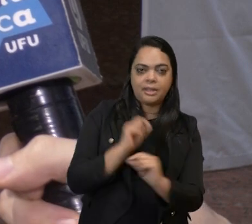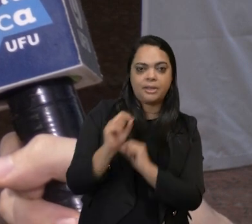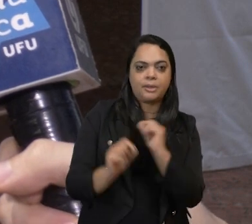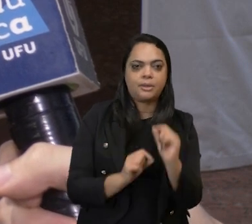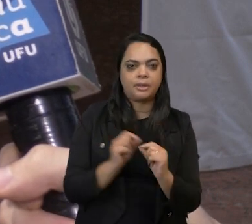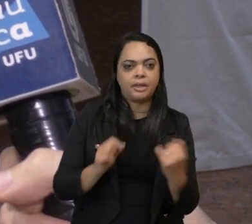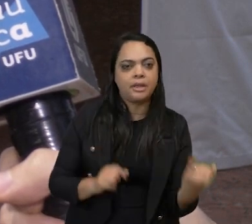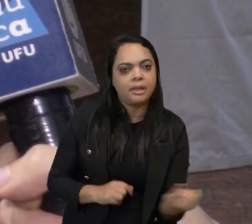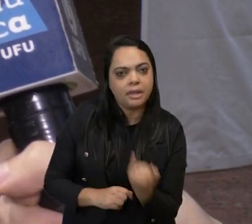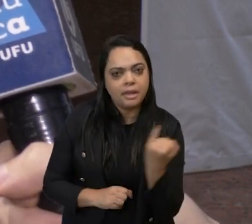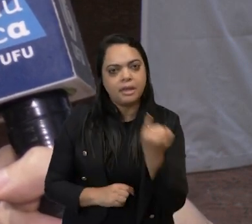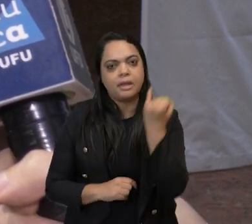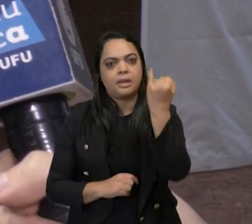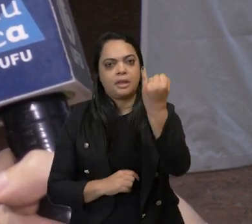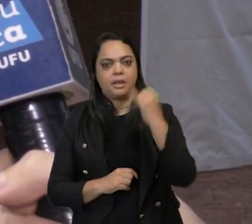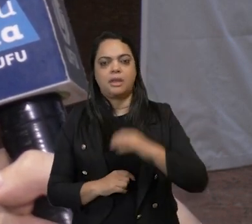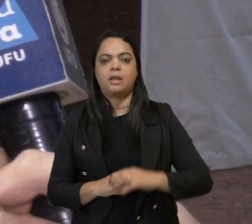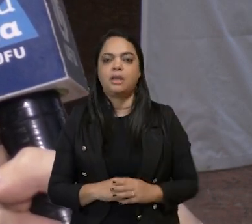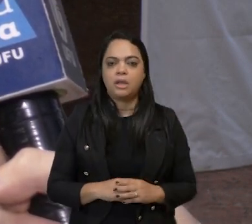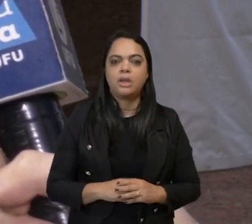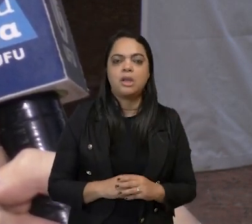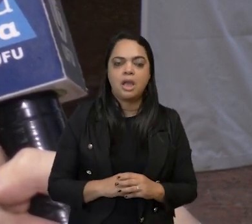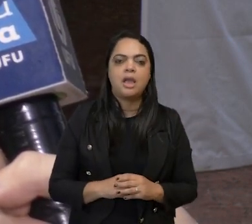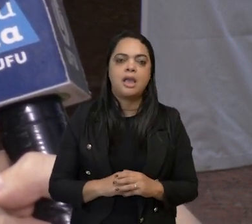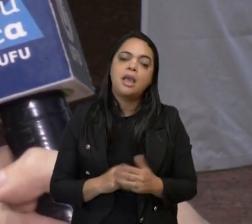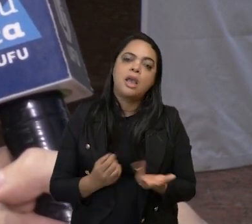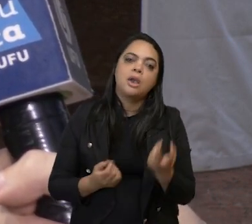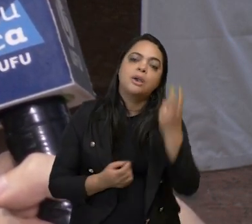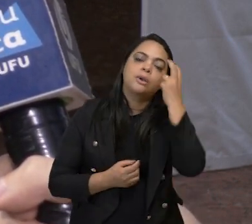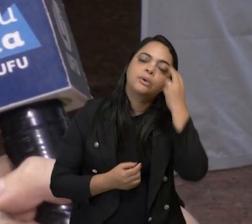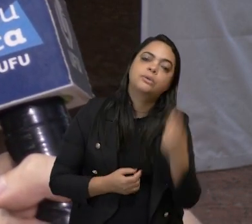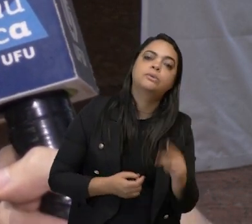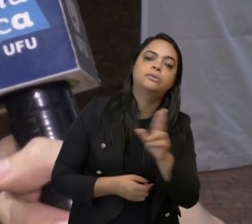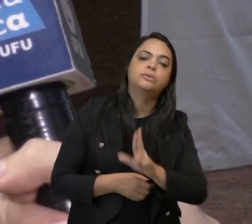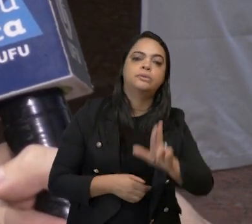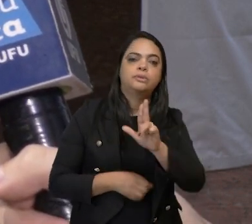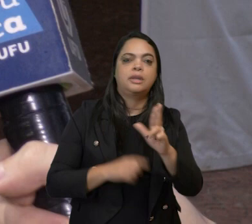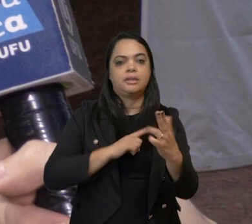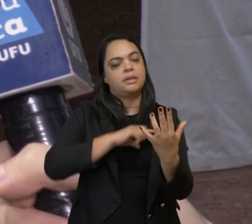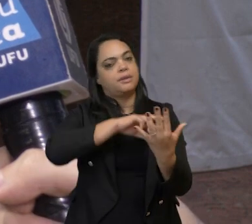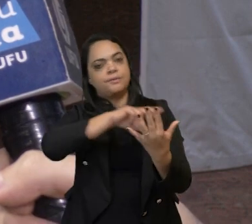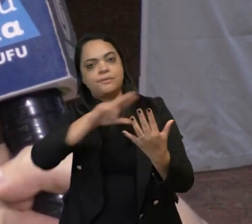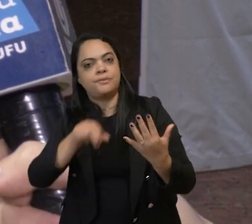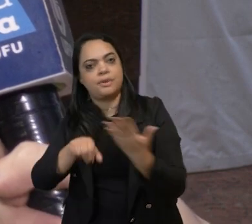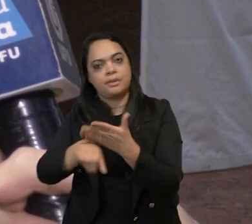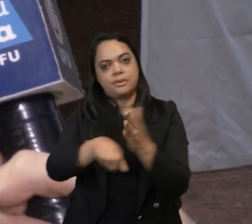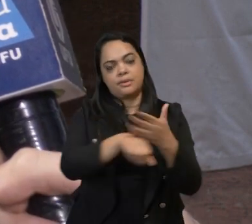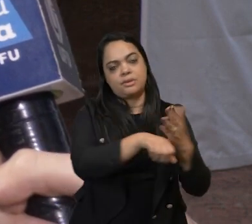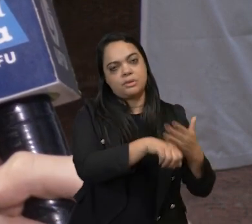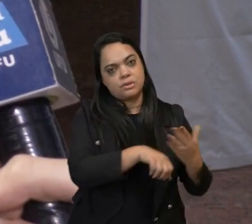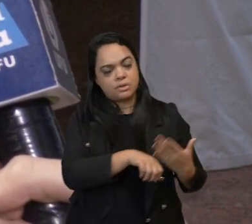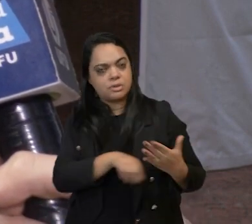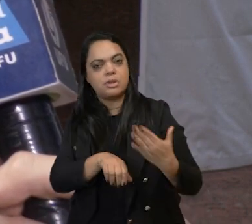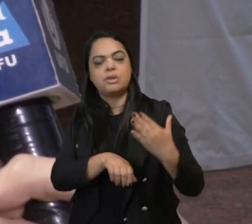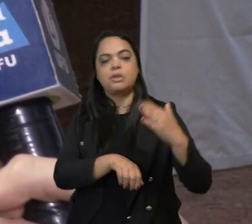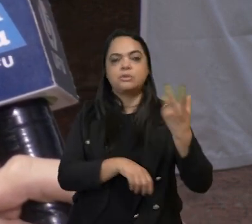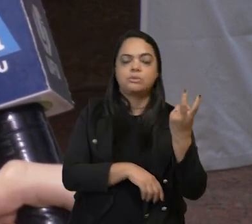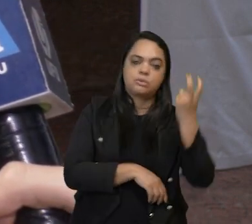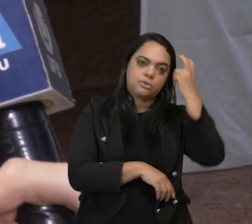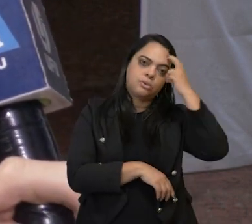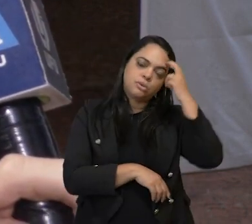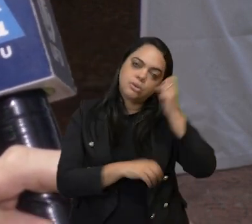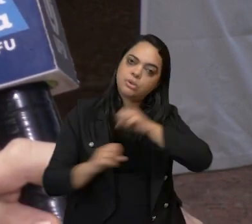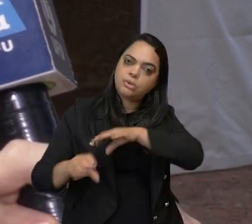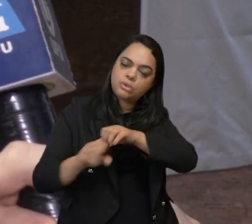são importantes polos de cultura na cidade de Uberlândia né que desenvolve aí uma série de atividades ao longo do ano